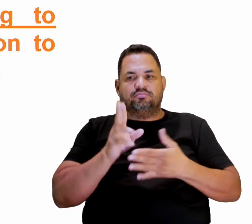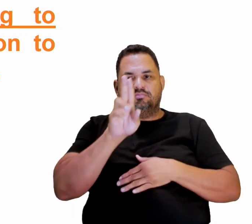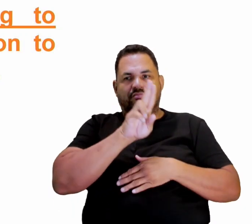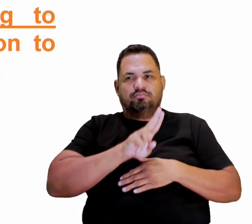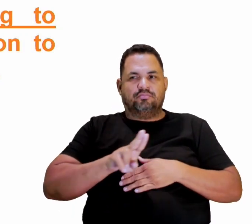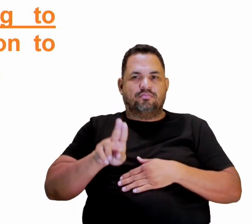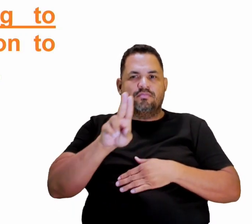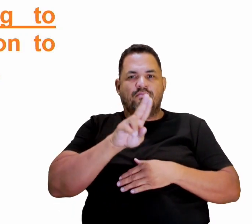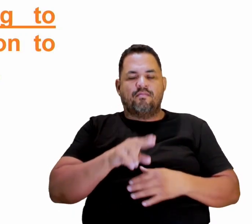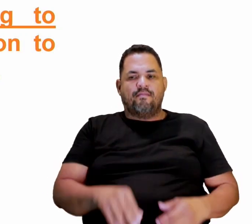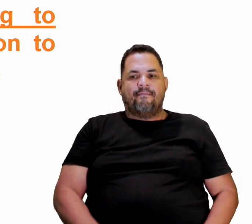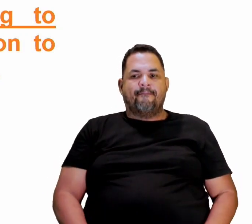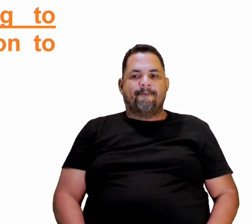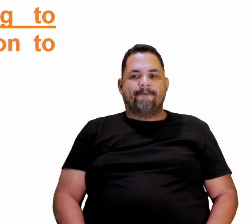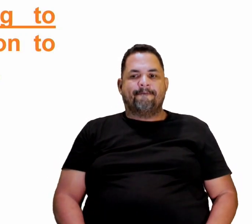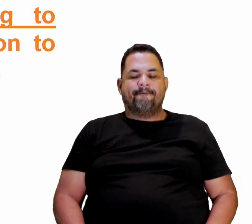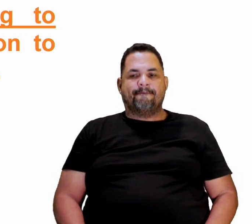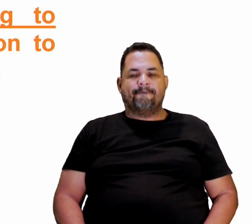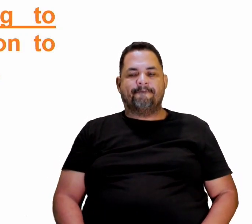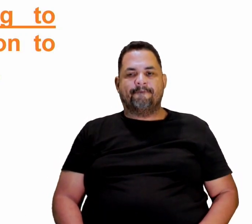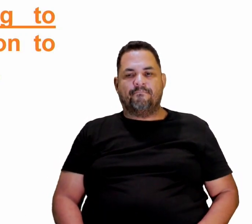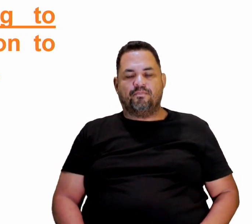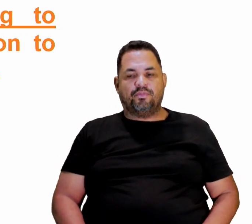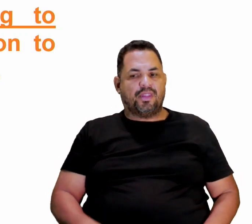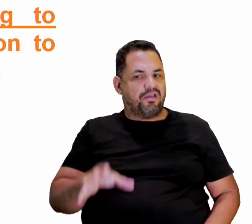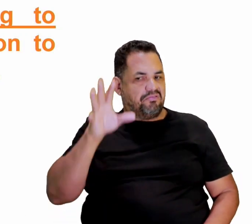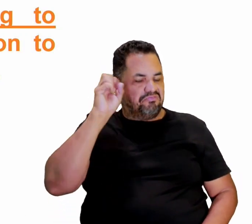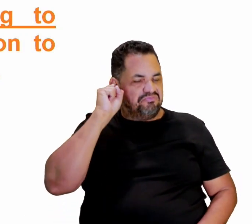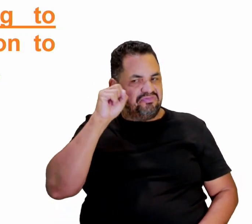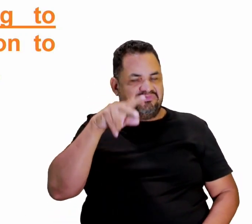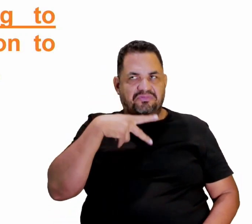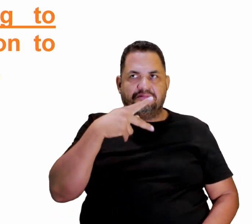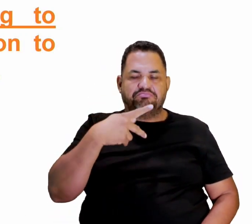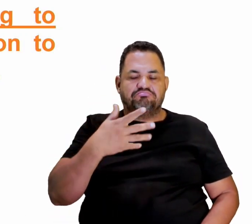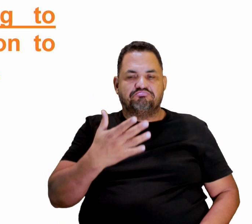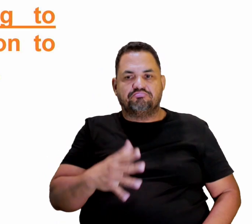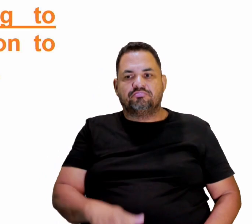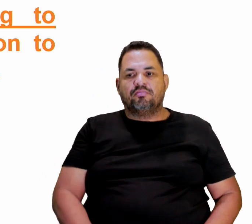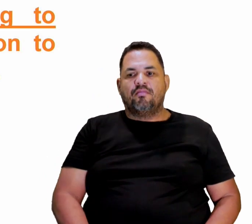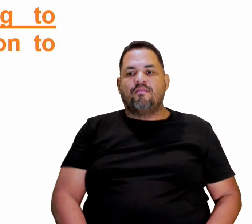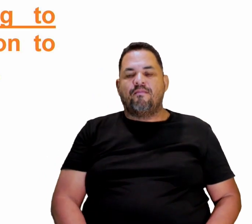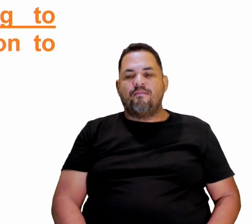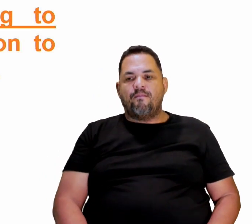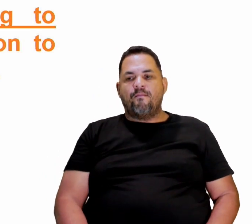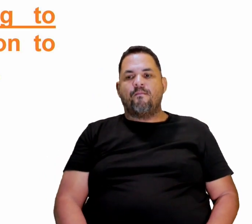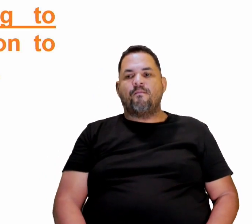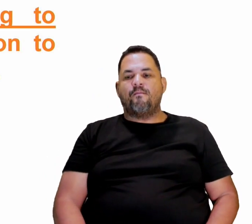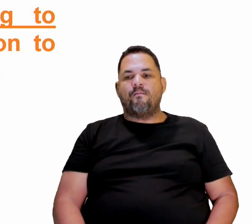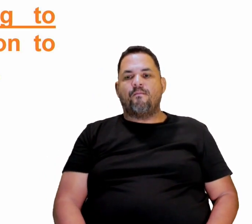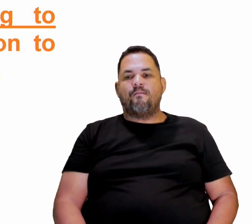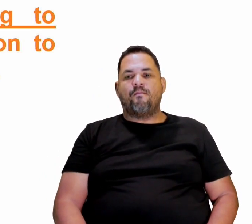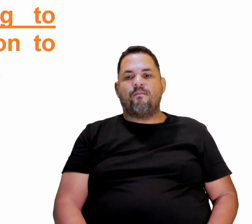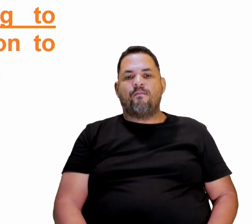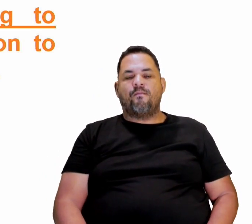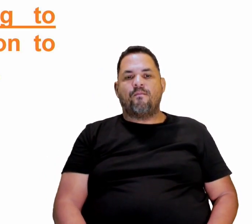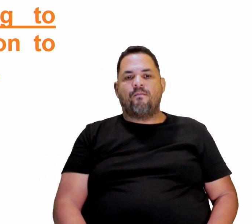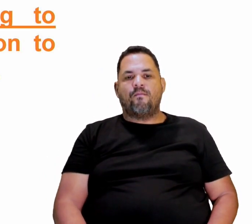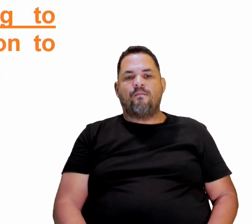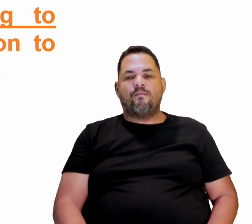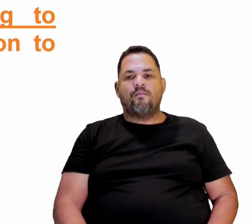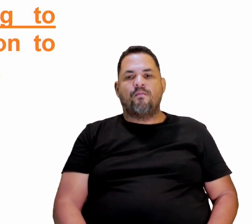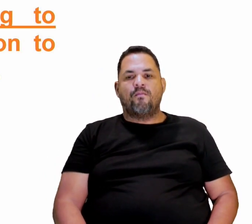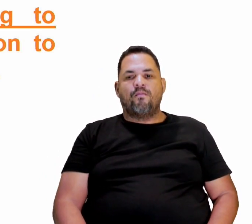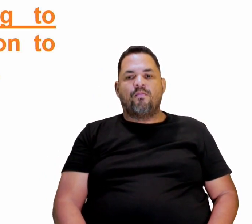usual não vai ouvir falando muito essa questão do going to going to